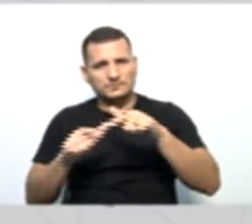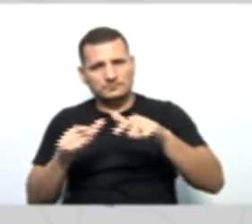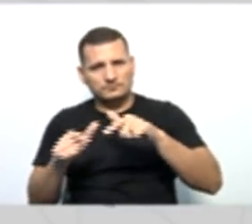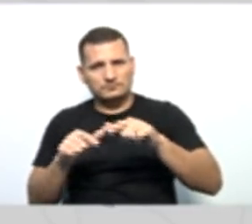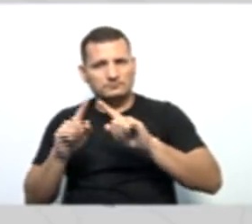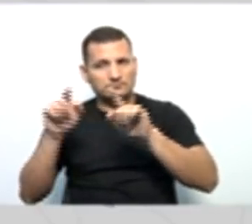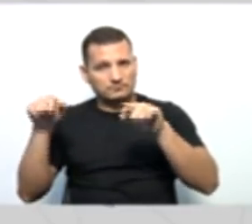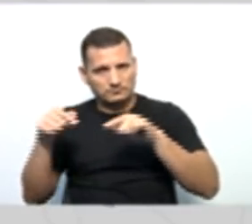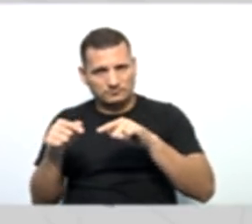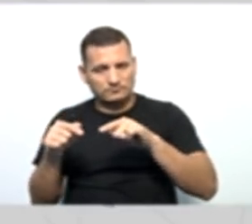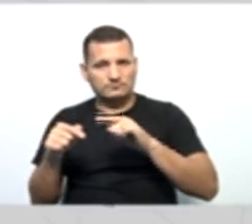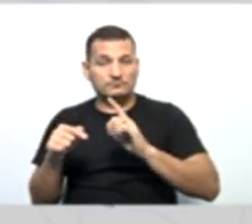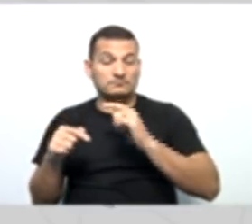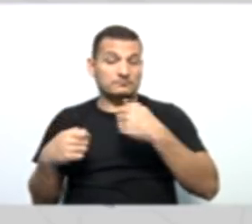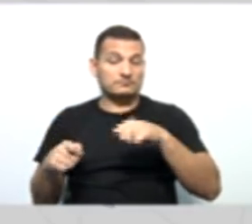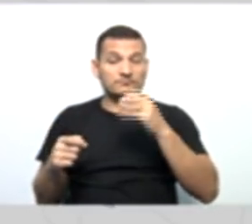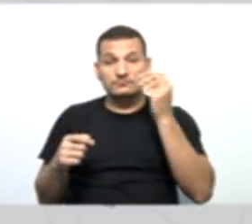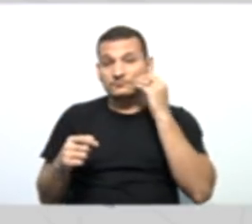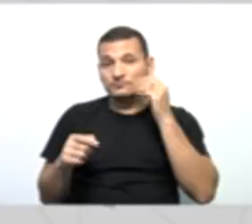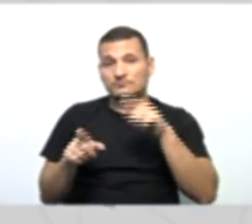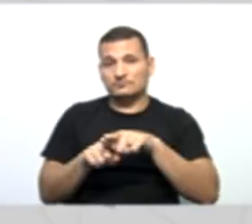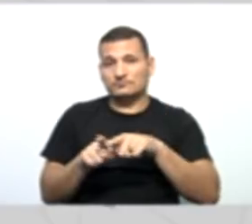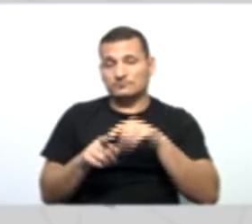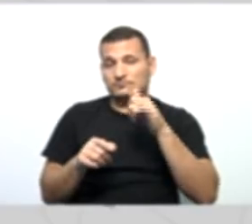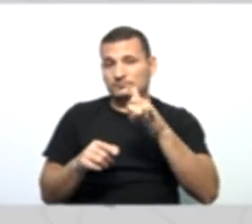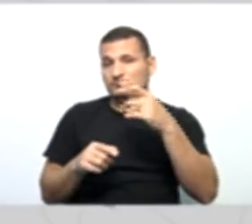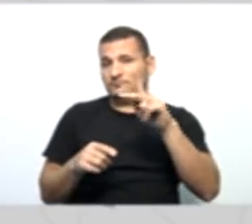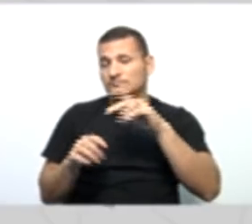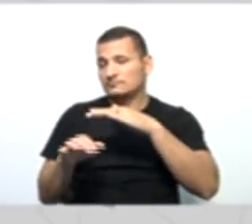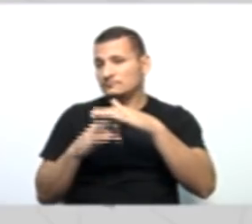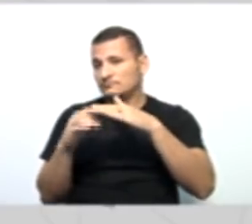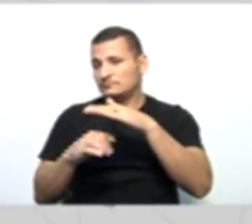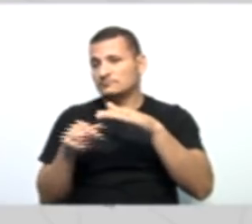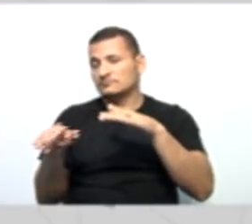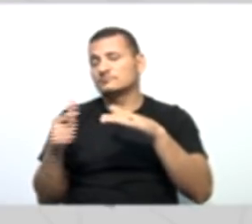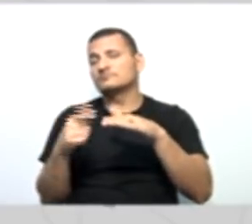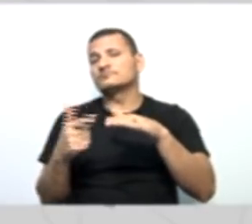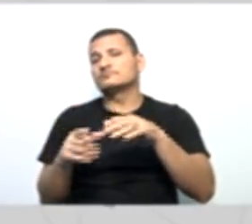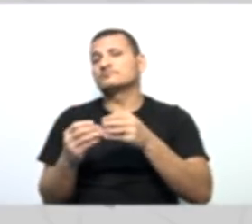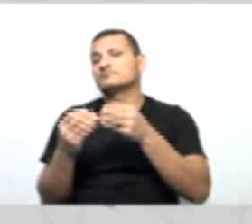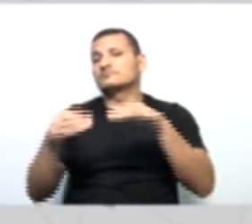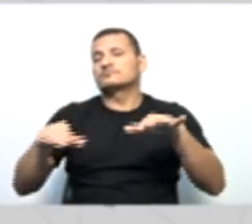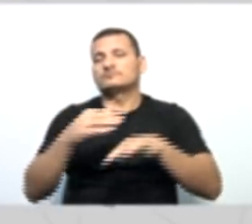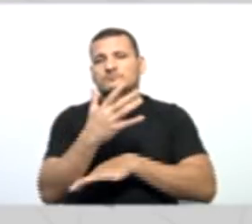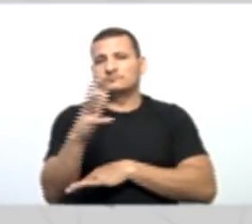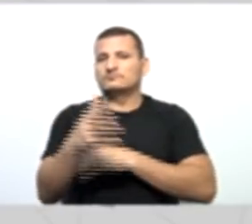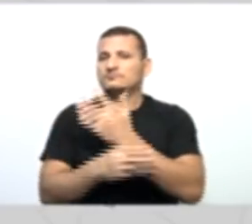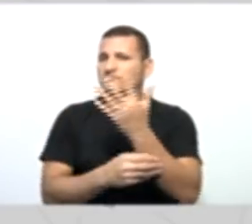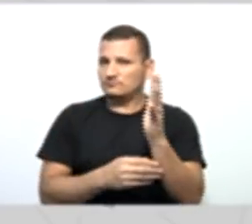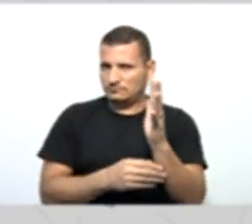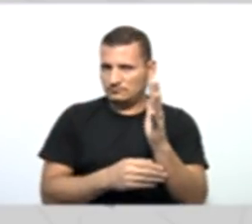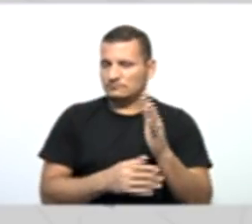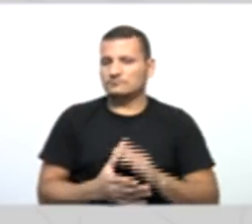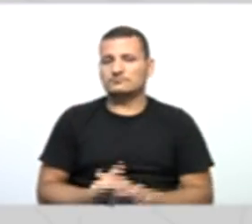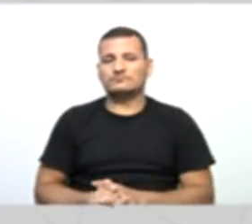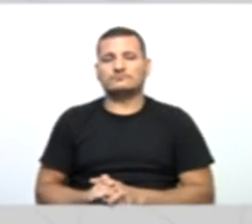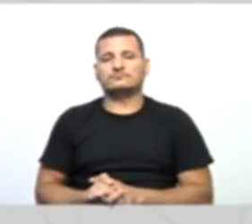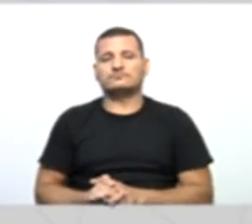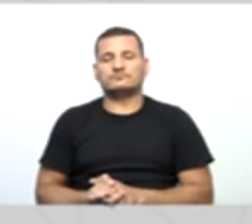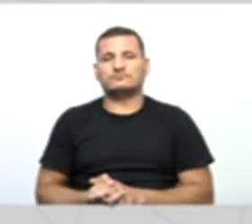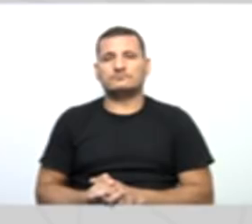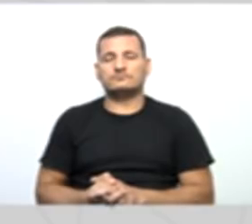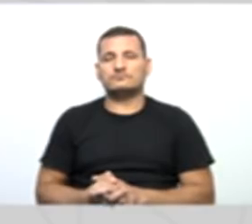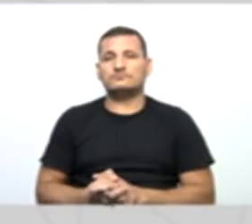os funcionários. Tem que verificar também se ela não está prejudicando o meio ambiente. Uma